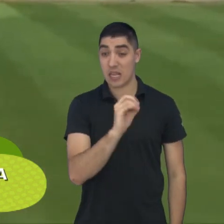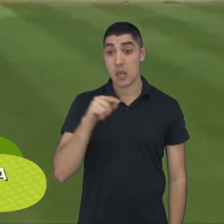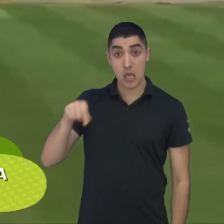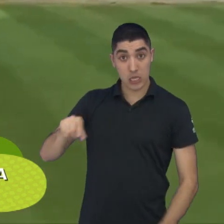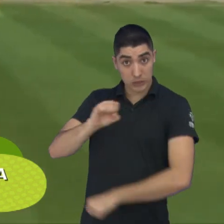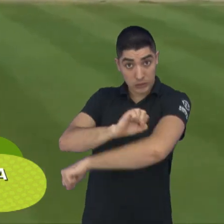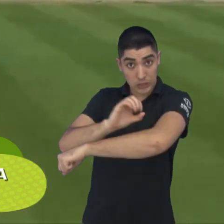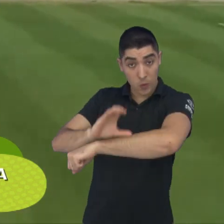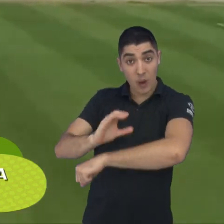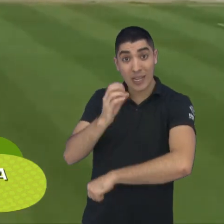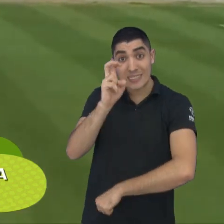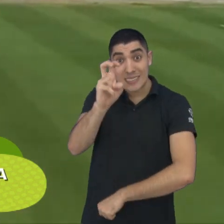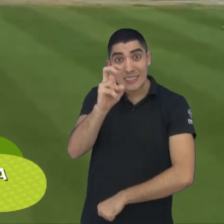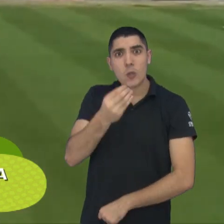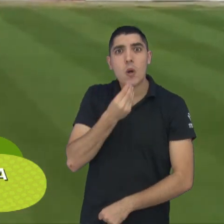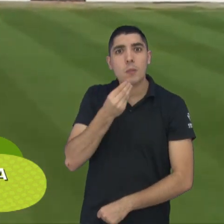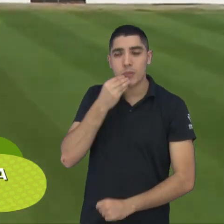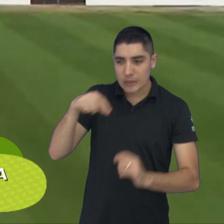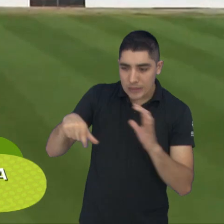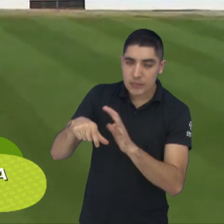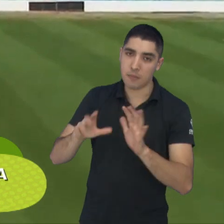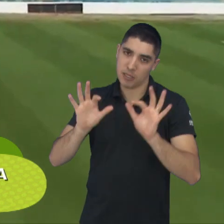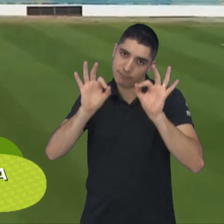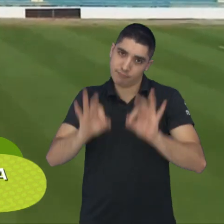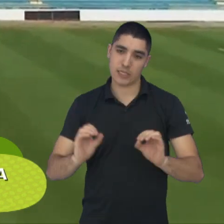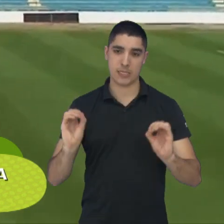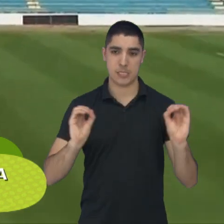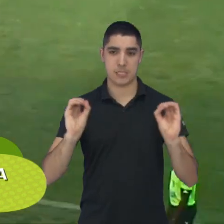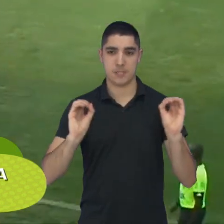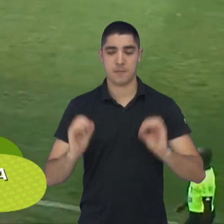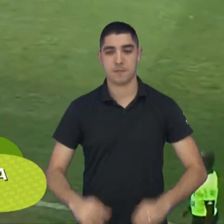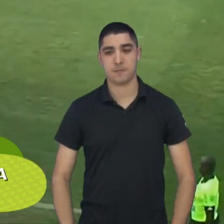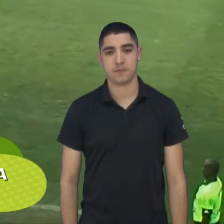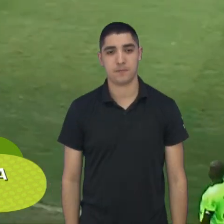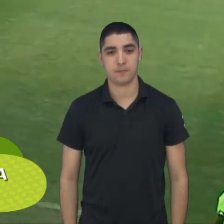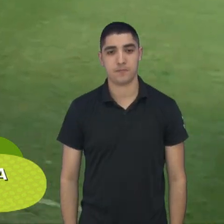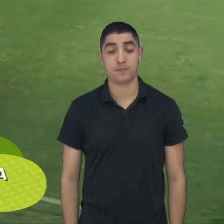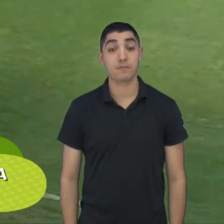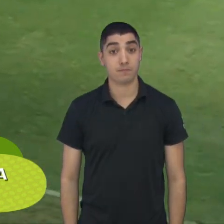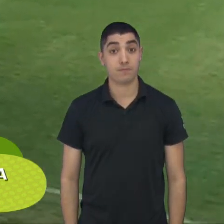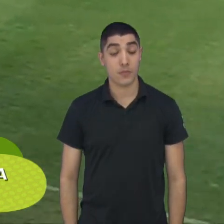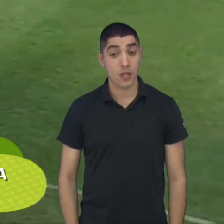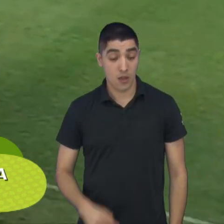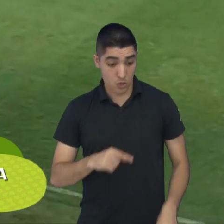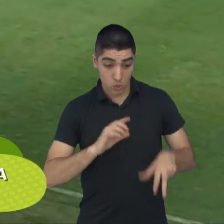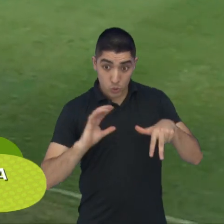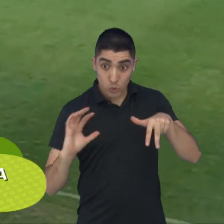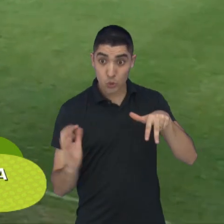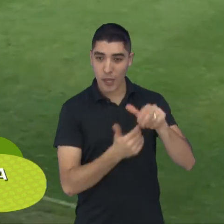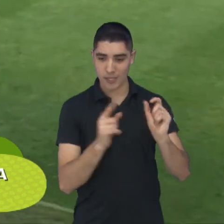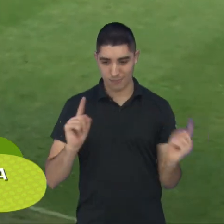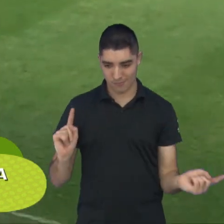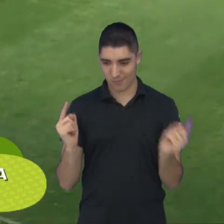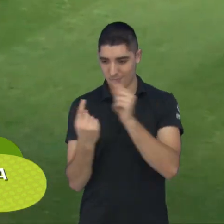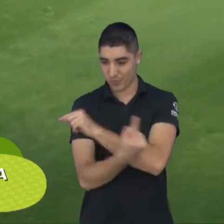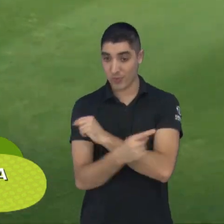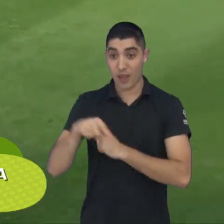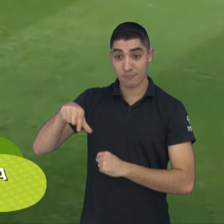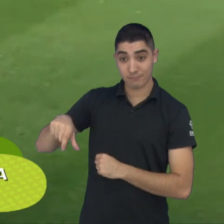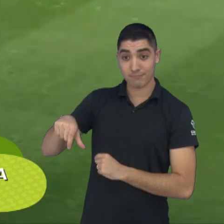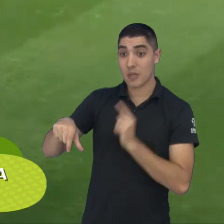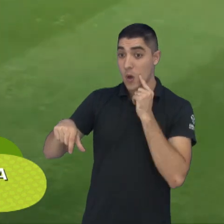Carlense, mas no placar ficou mesmo 0 a 0. A primeira chance do jogo para o Joseense saiu